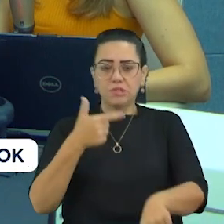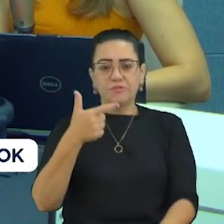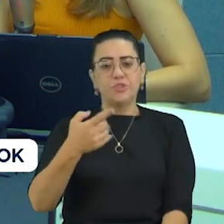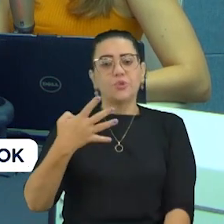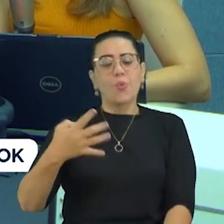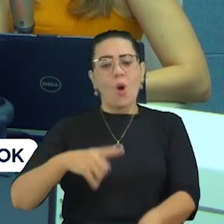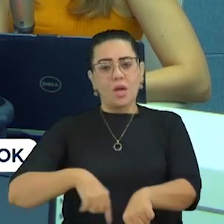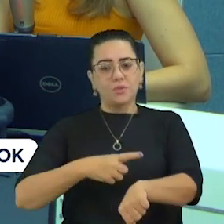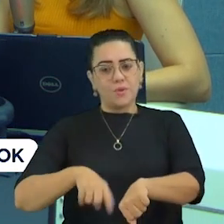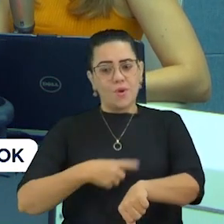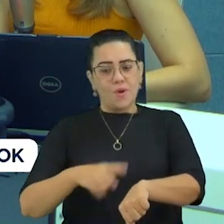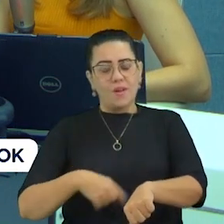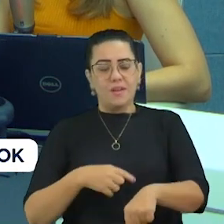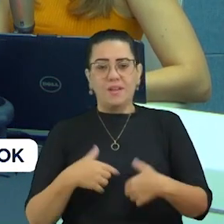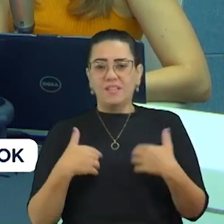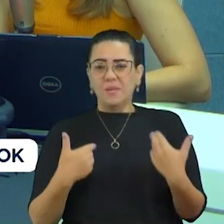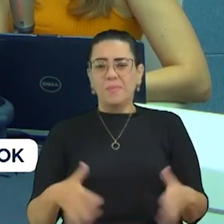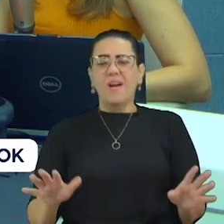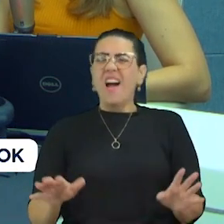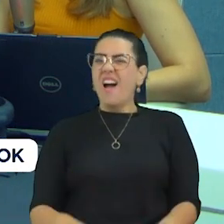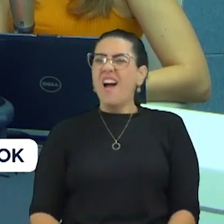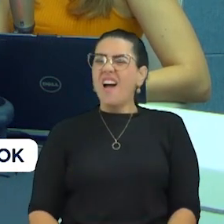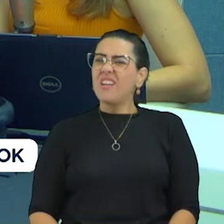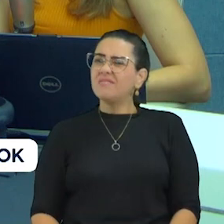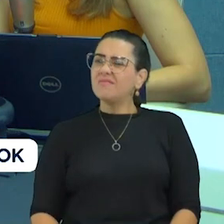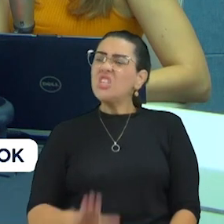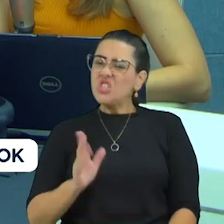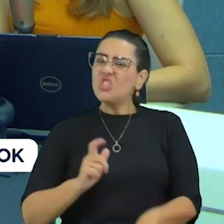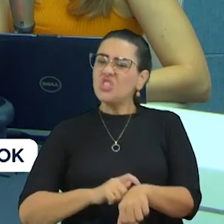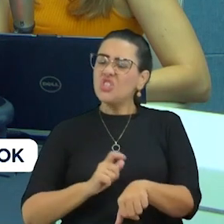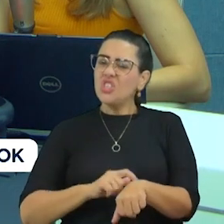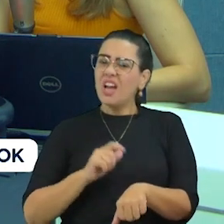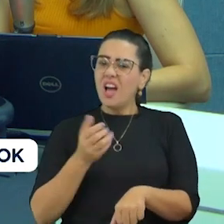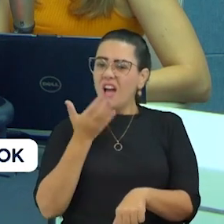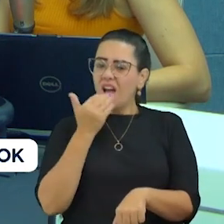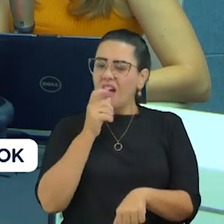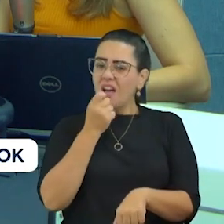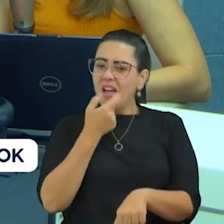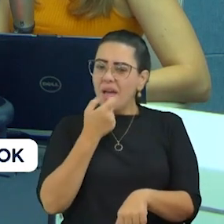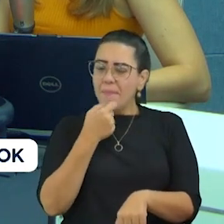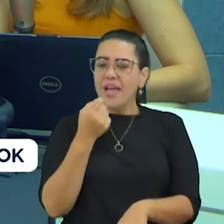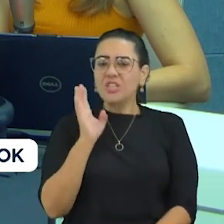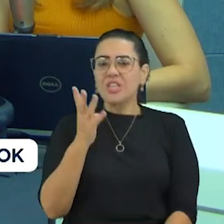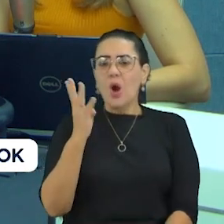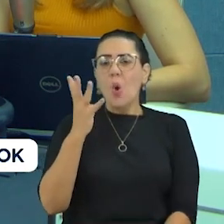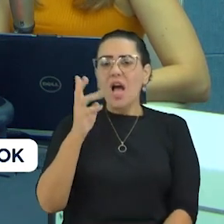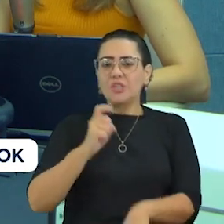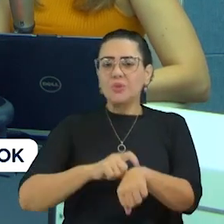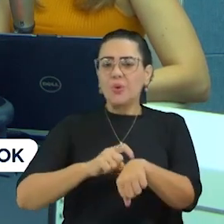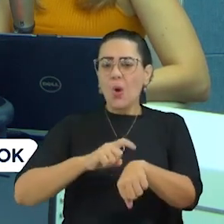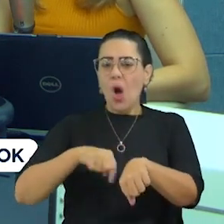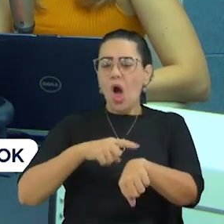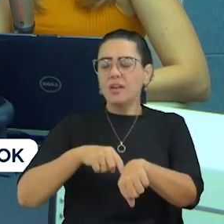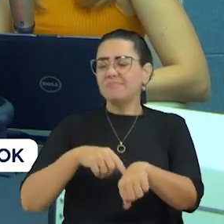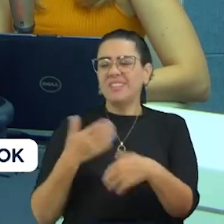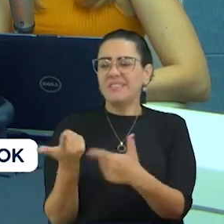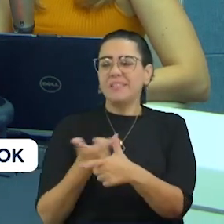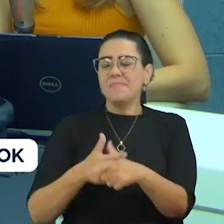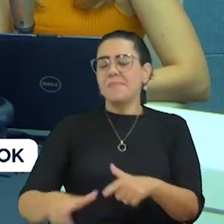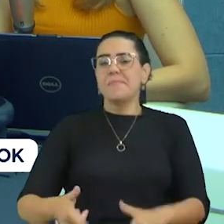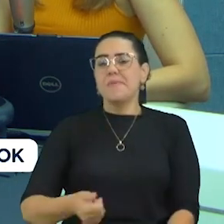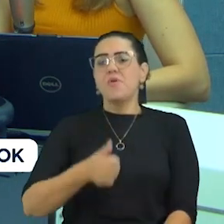toma, aí interage com um álcool, bom, perdeu a eficiência. Está perdendo. Então, o farmacêutico, ele pode ajudar muito